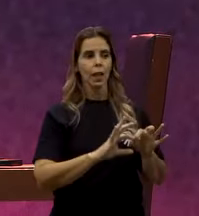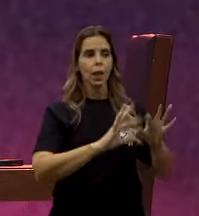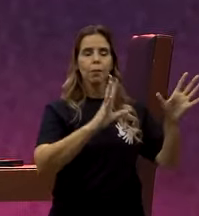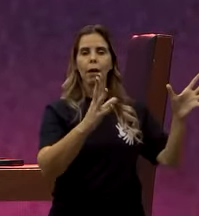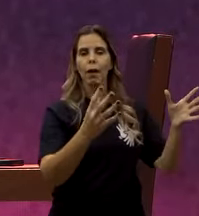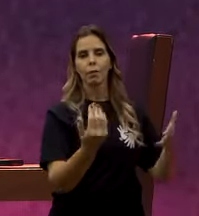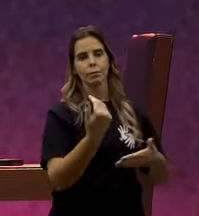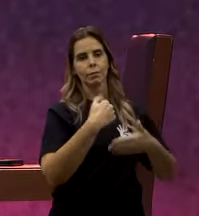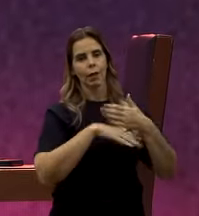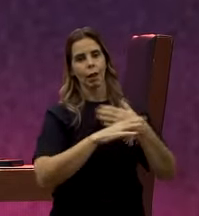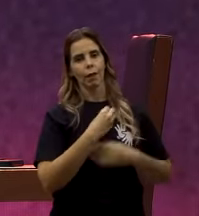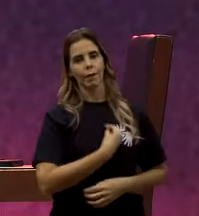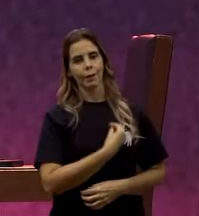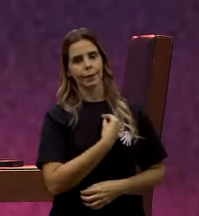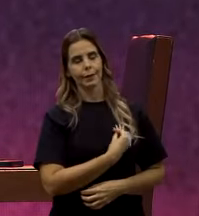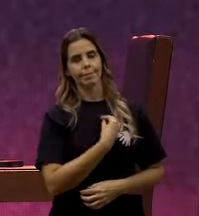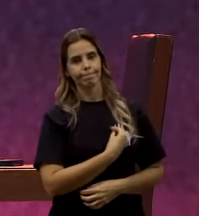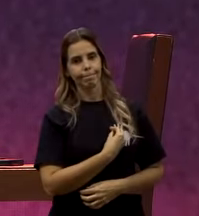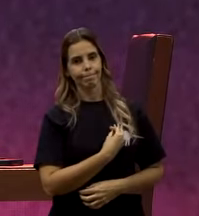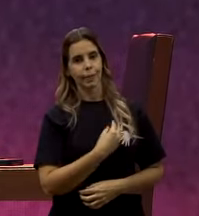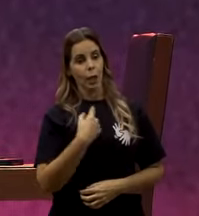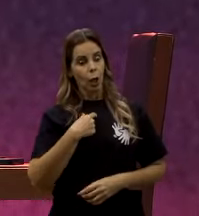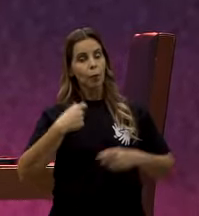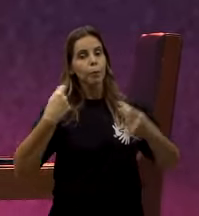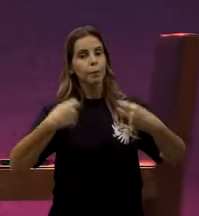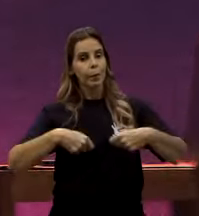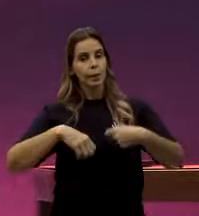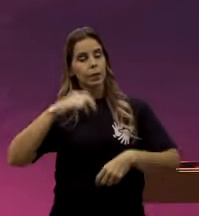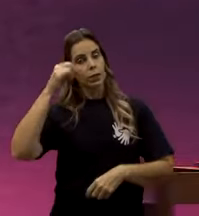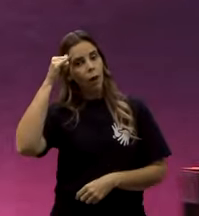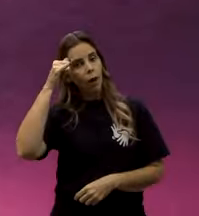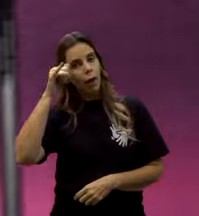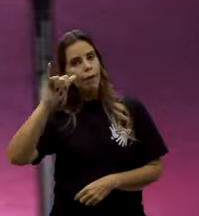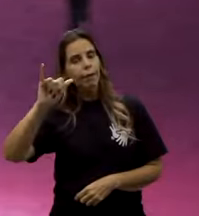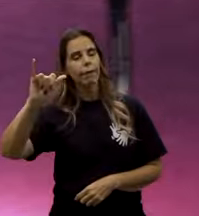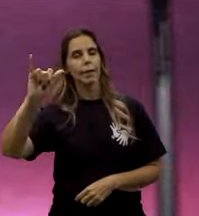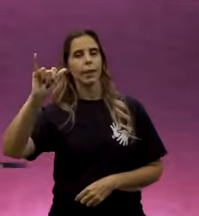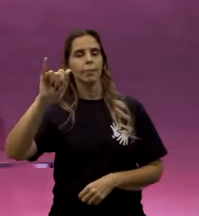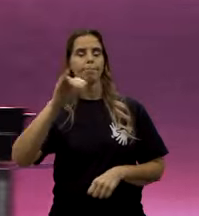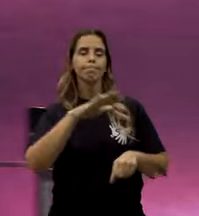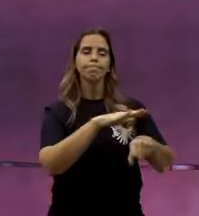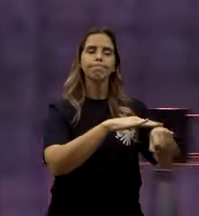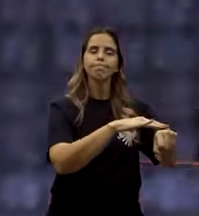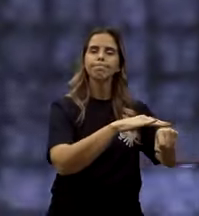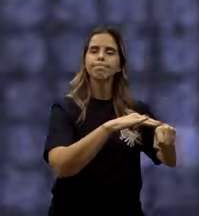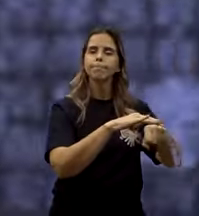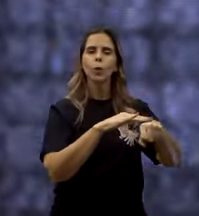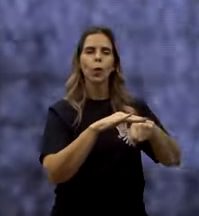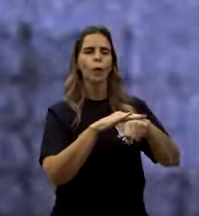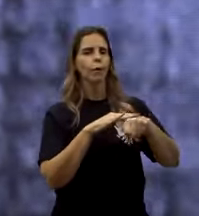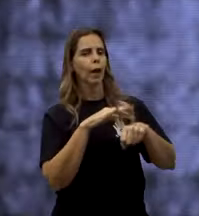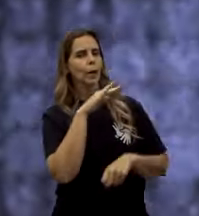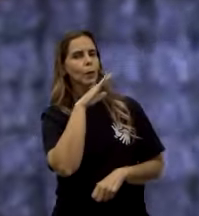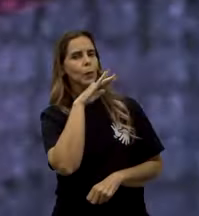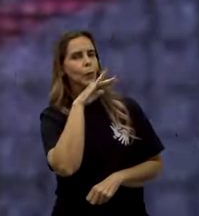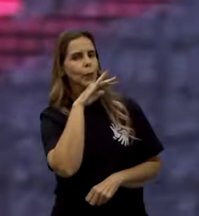eu preciso evitar Repete comigo eu preciso evitar conversas negativas